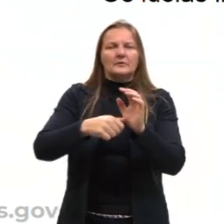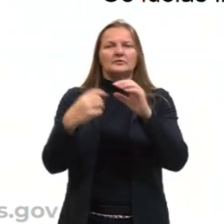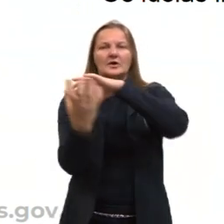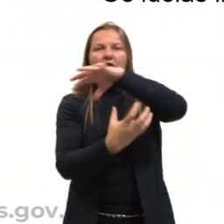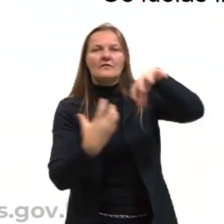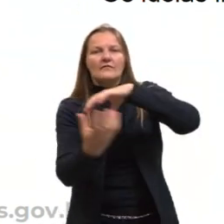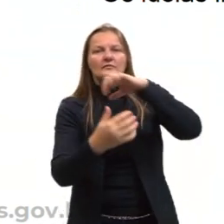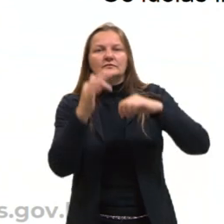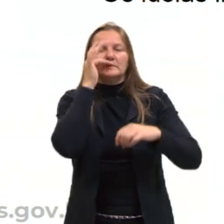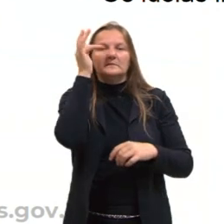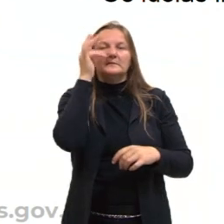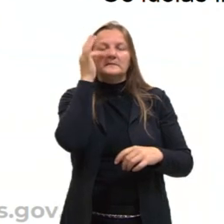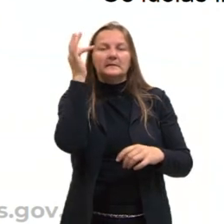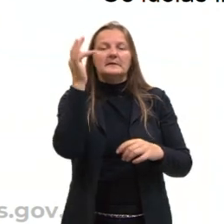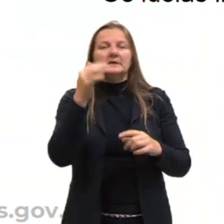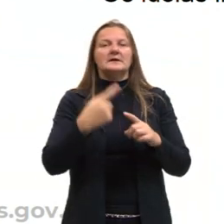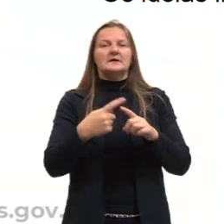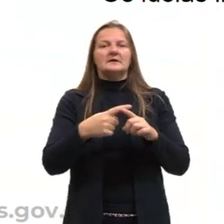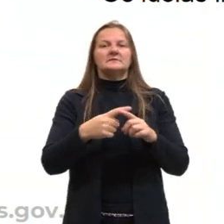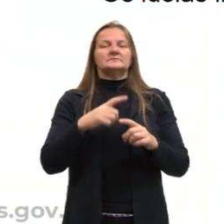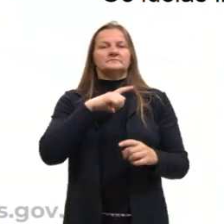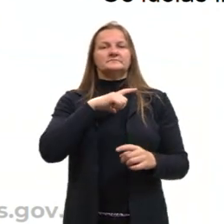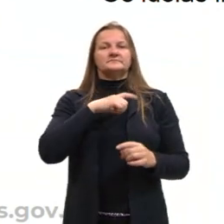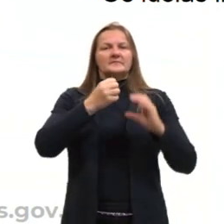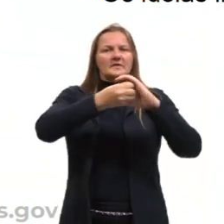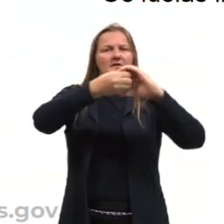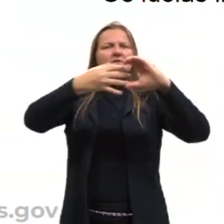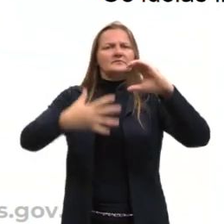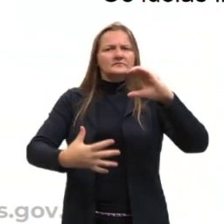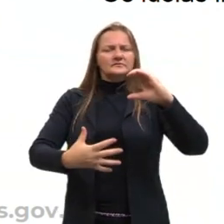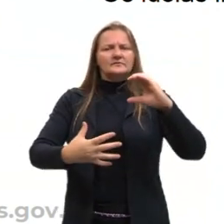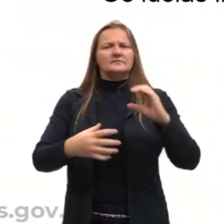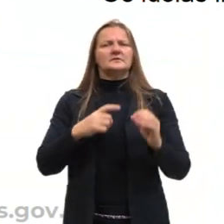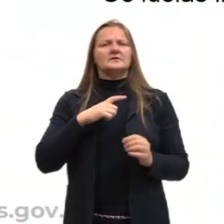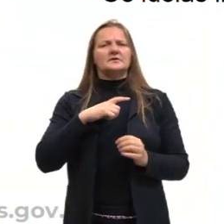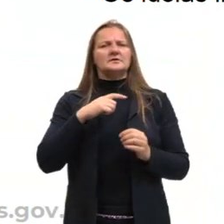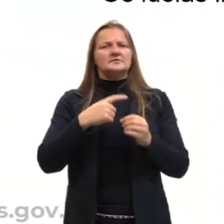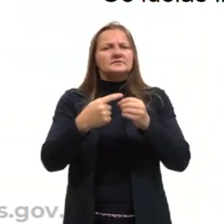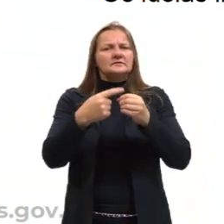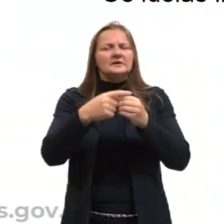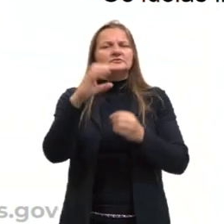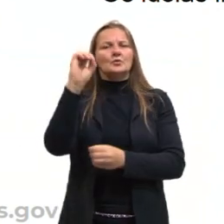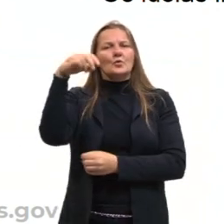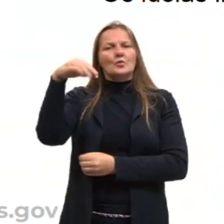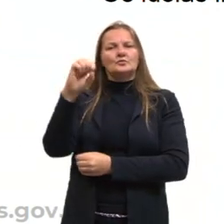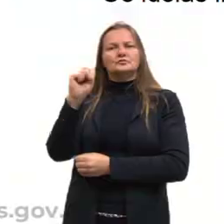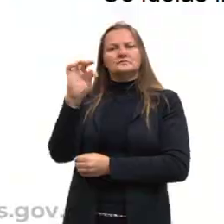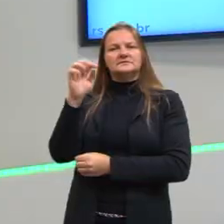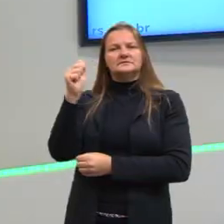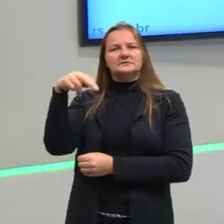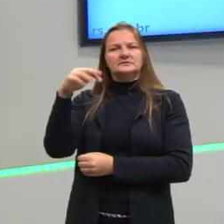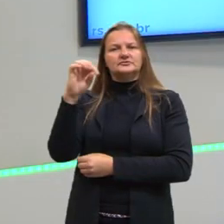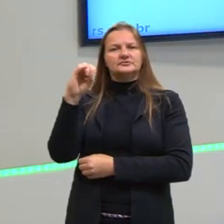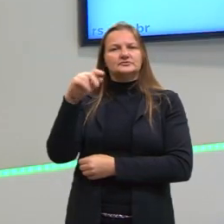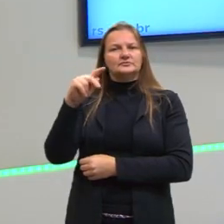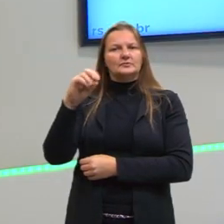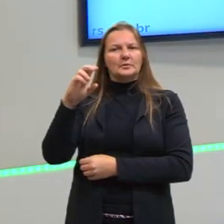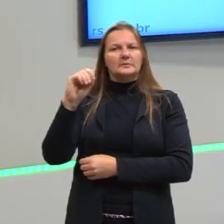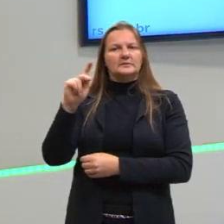lembro que a idade moderna se caracteriza entre a queda de Constantinopla até a Revolução Francesa então a